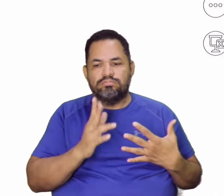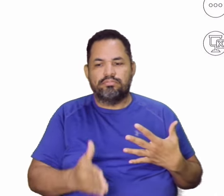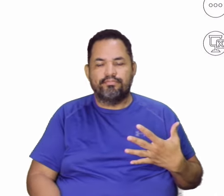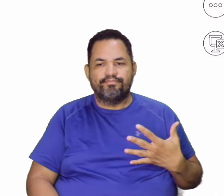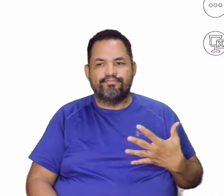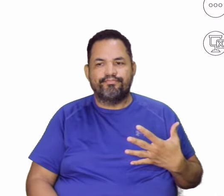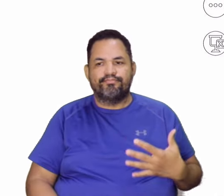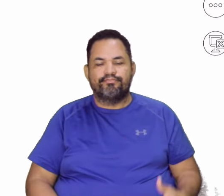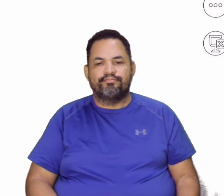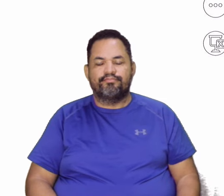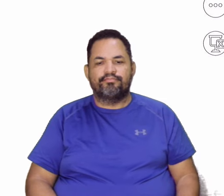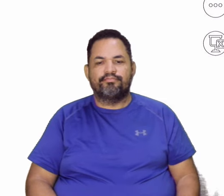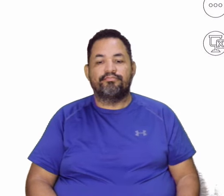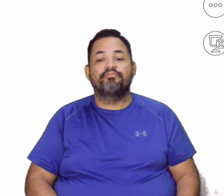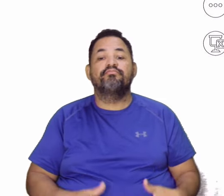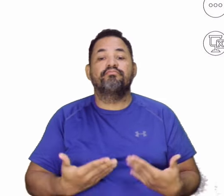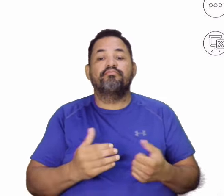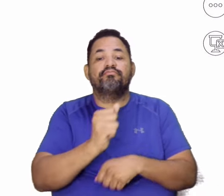E aí caríssimos